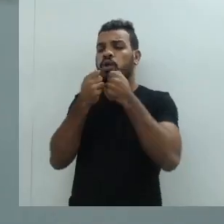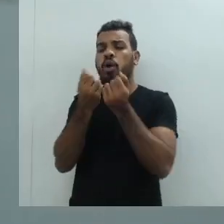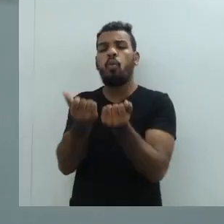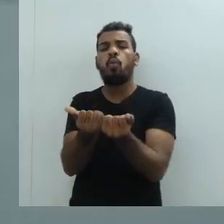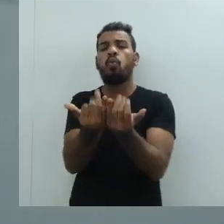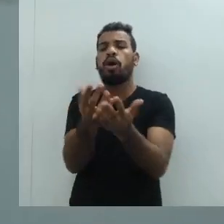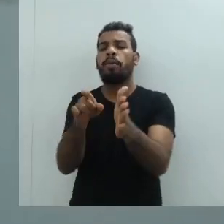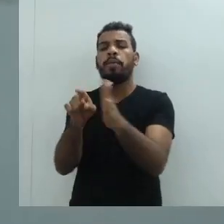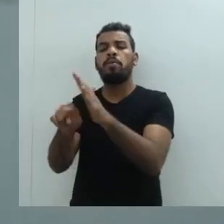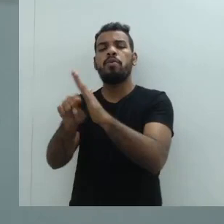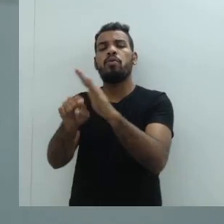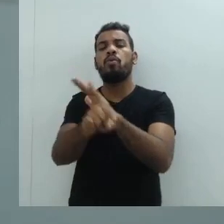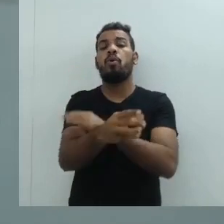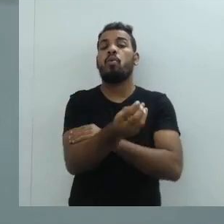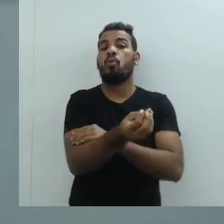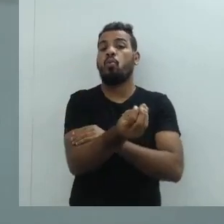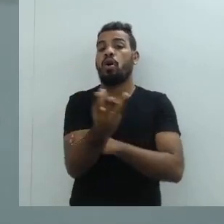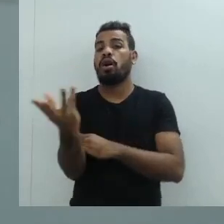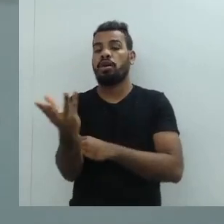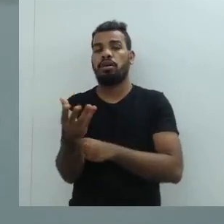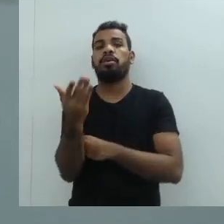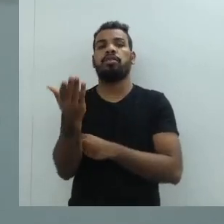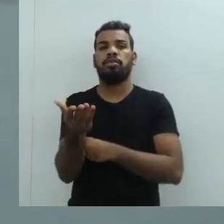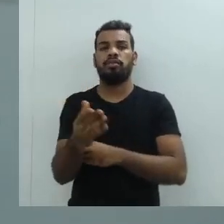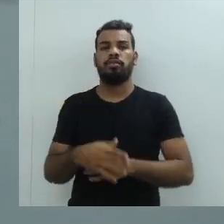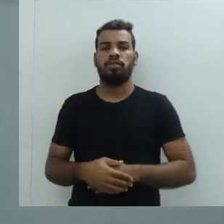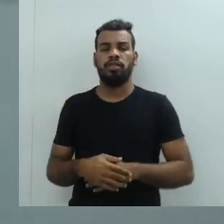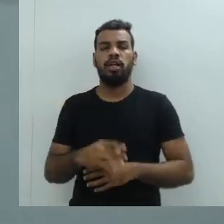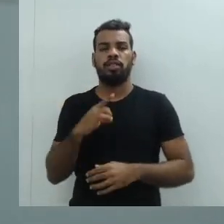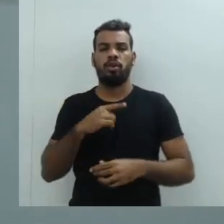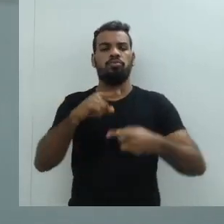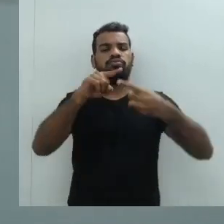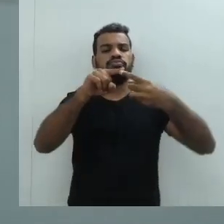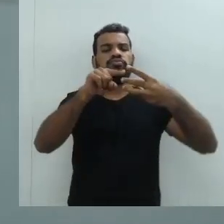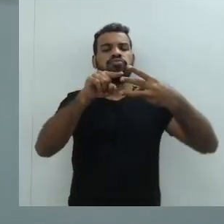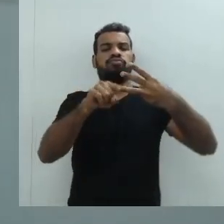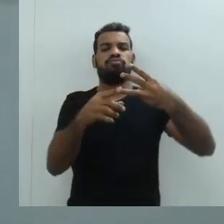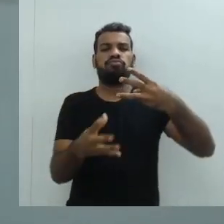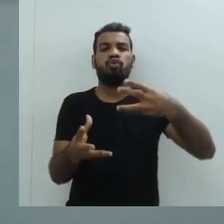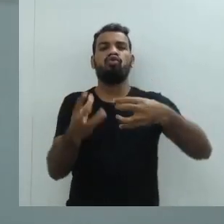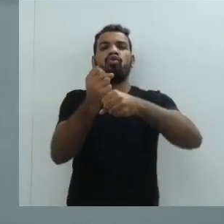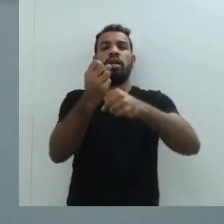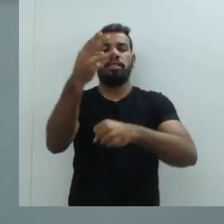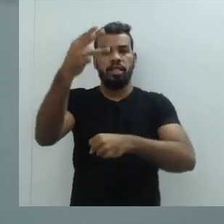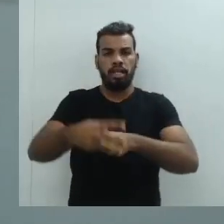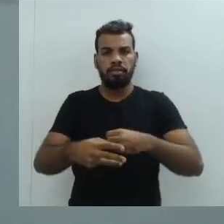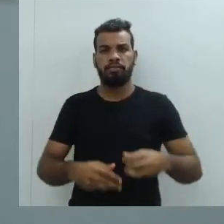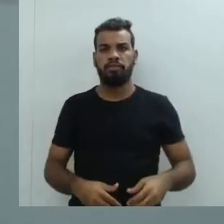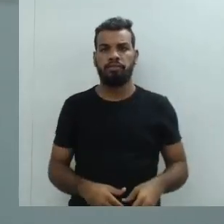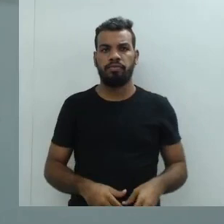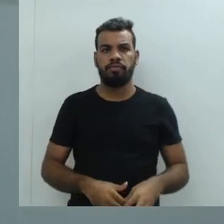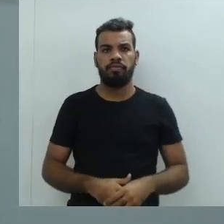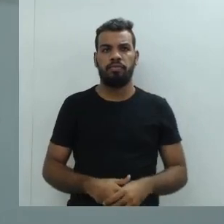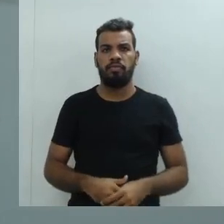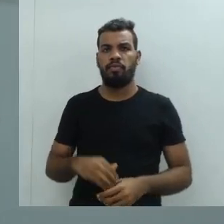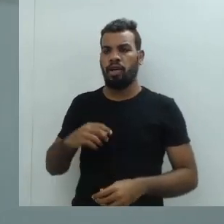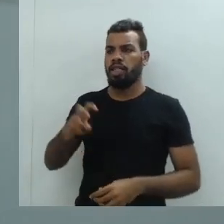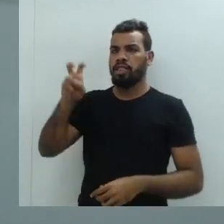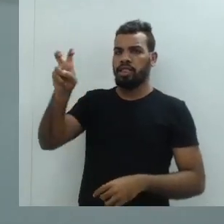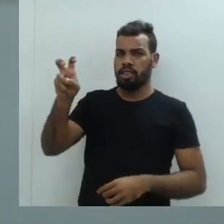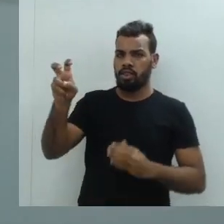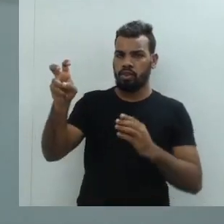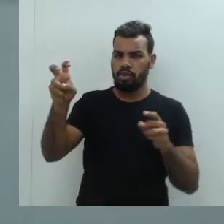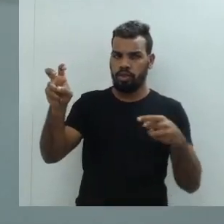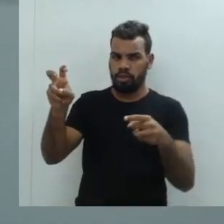vai levar em consideração as 3 torcidas. Então, vamos dar uma volta. Veja só, eu tenho 5 do Santa